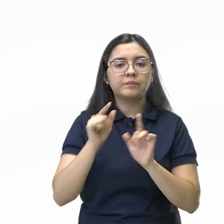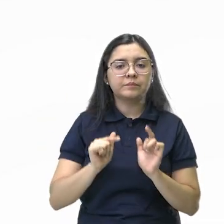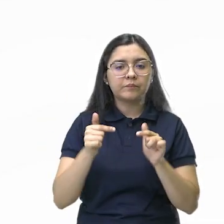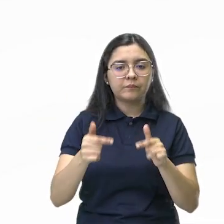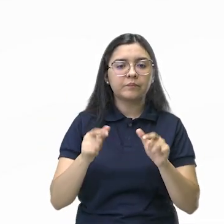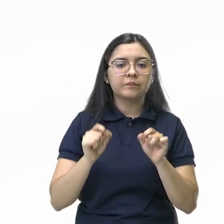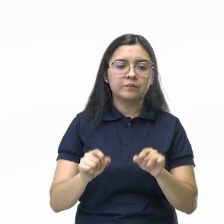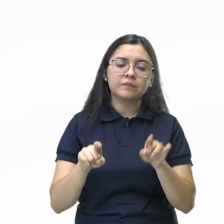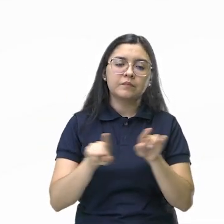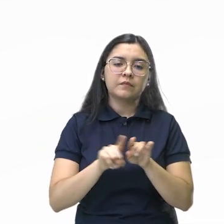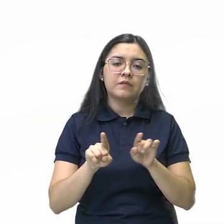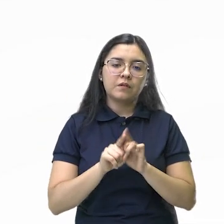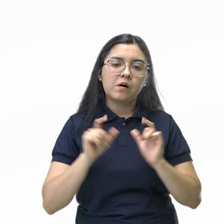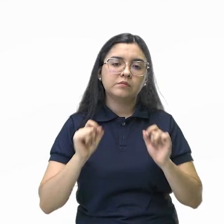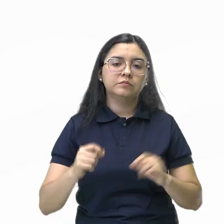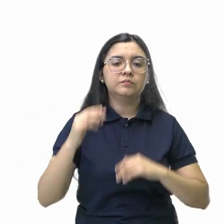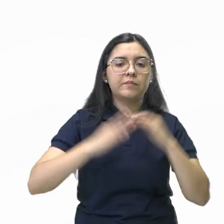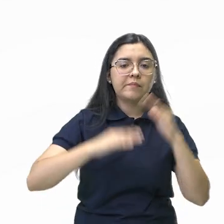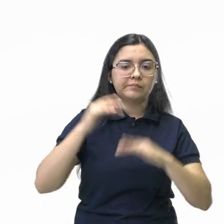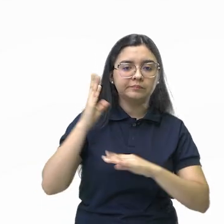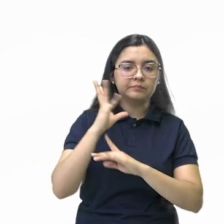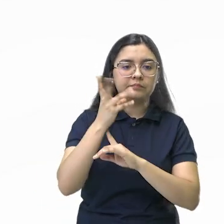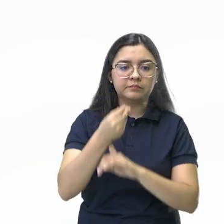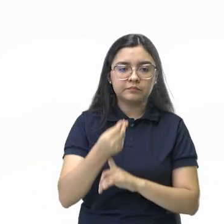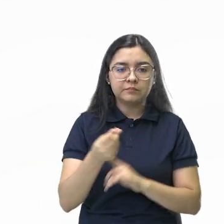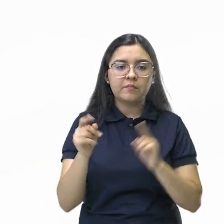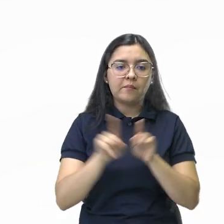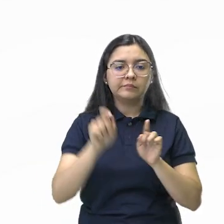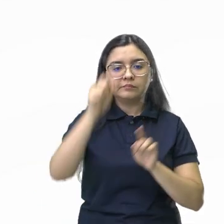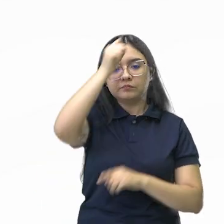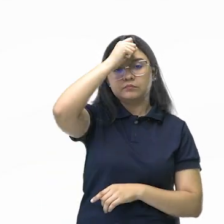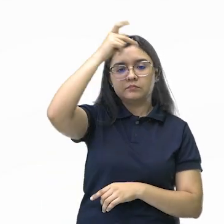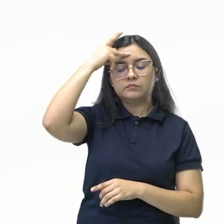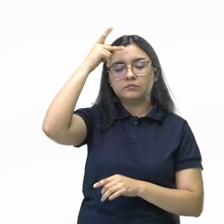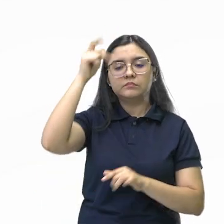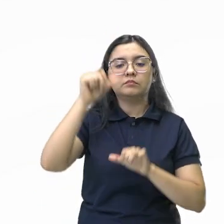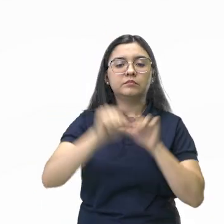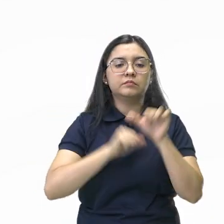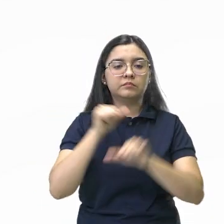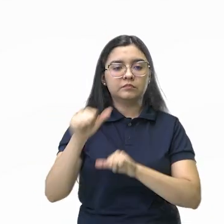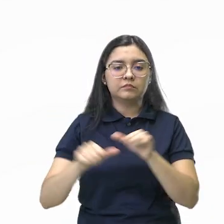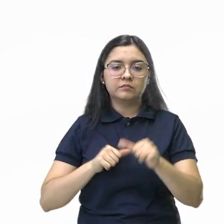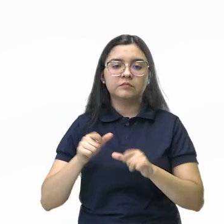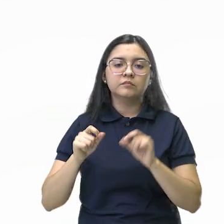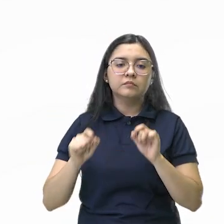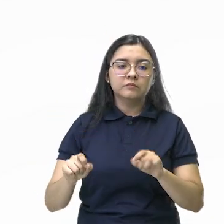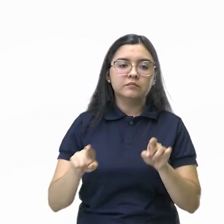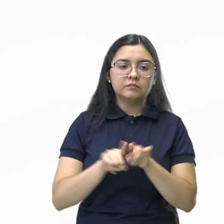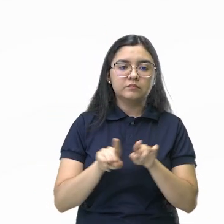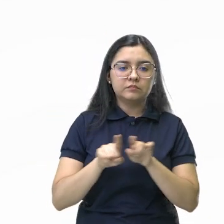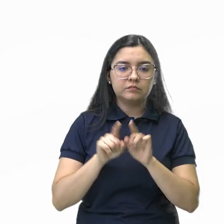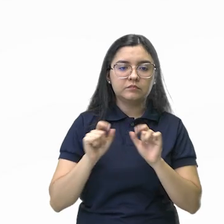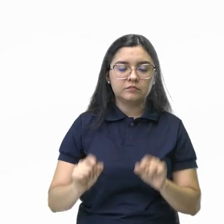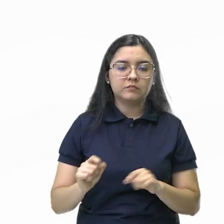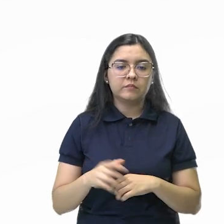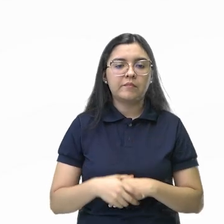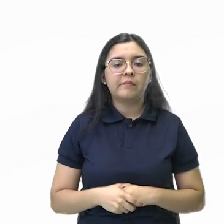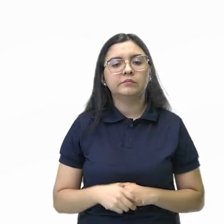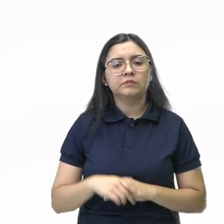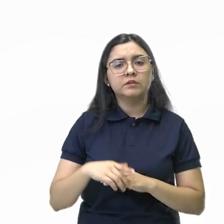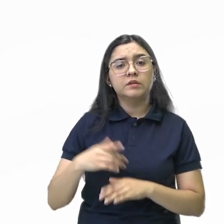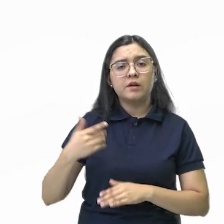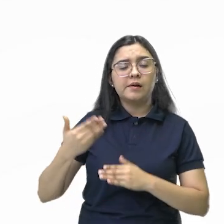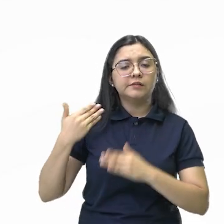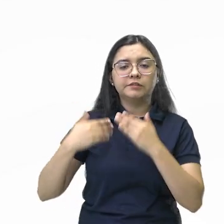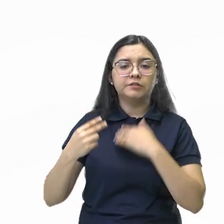de atuar como ponte entre os grafiteiros e a prefeitura, transformando intervenções